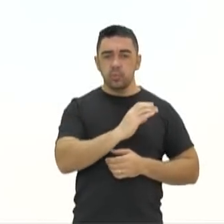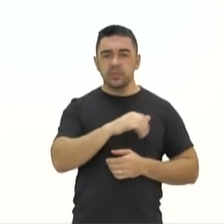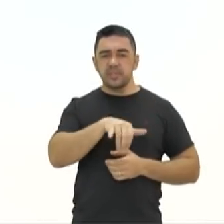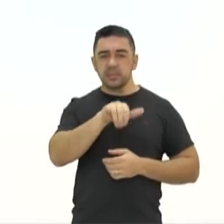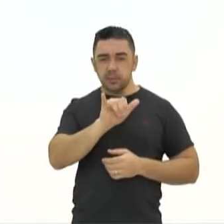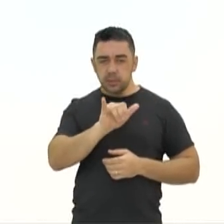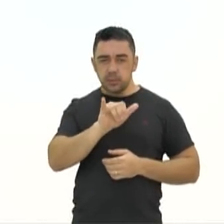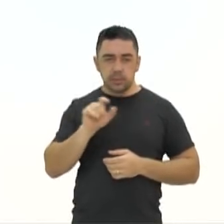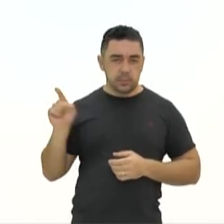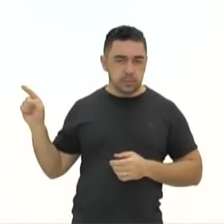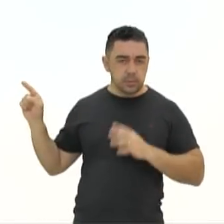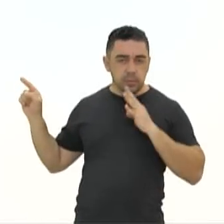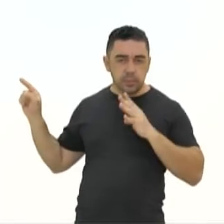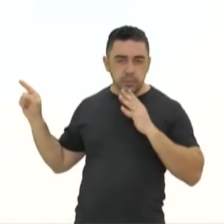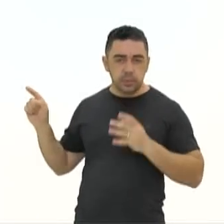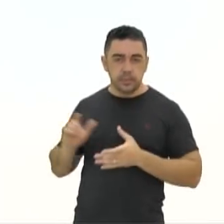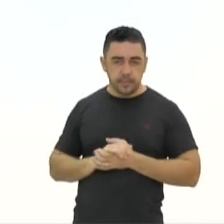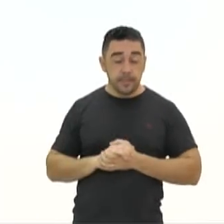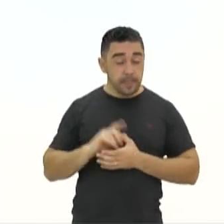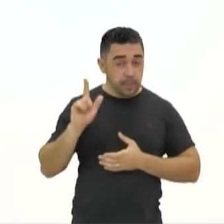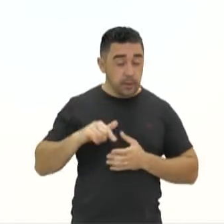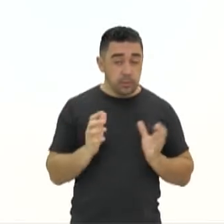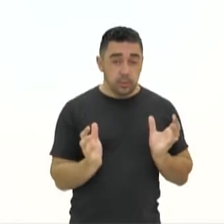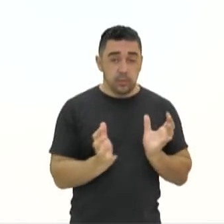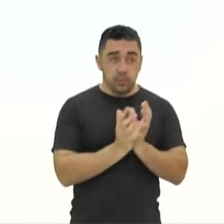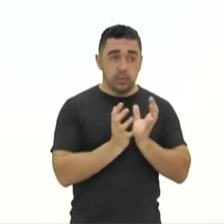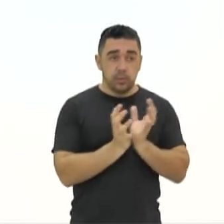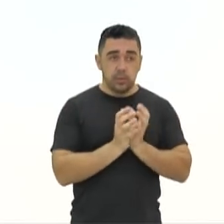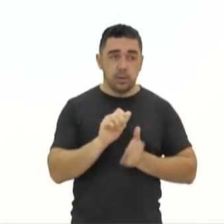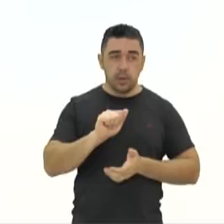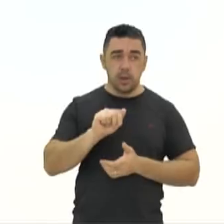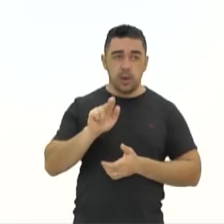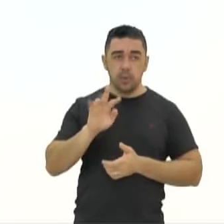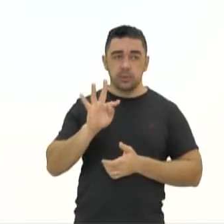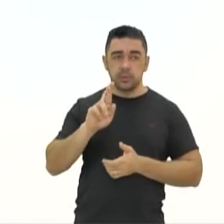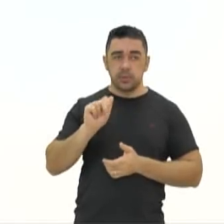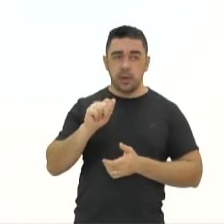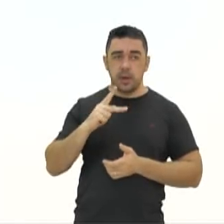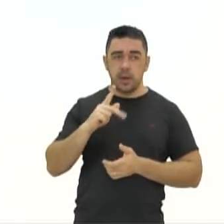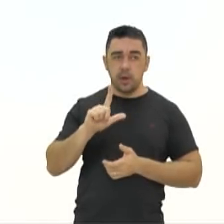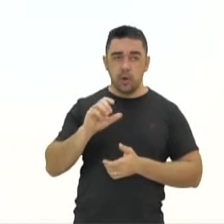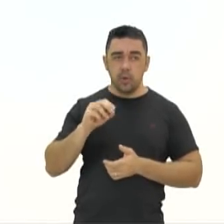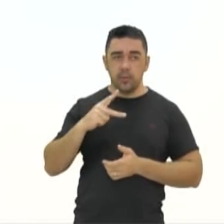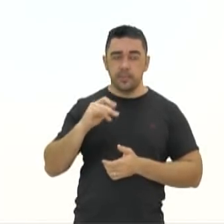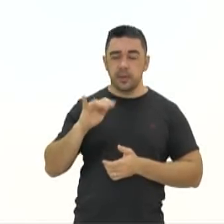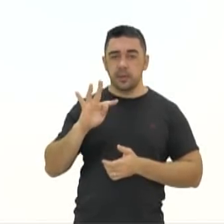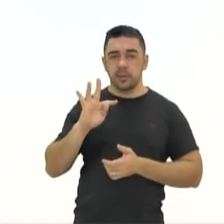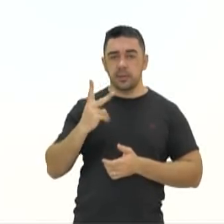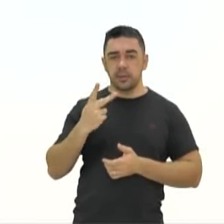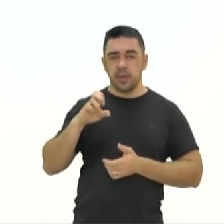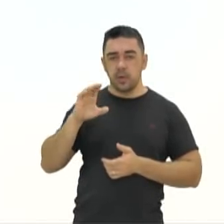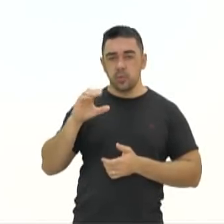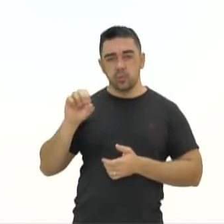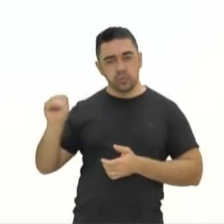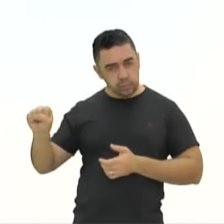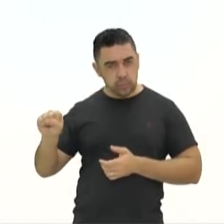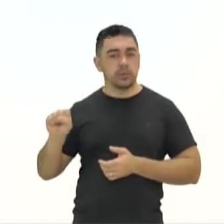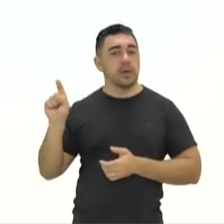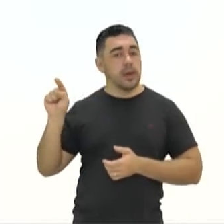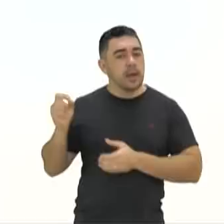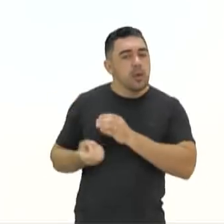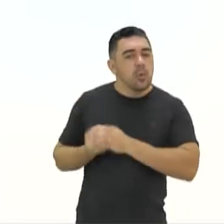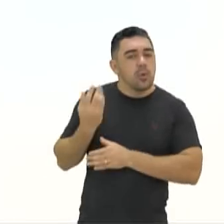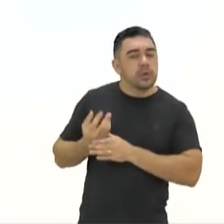ouvido falar dela, né? Esse grupo do Australopithecus afarensis é o que deu origem ao gênero